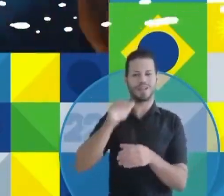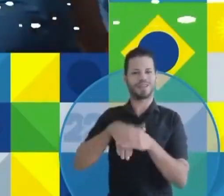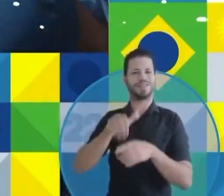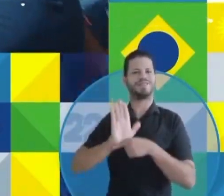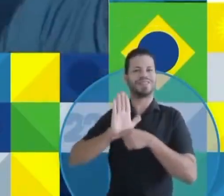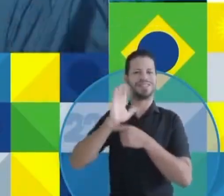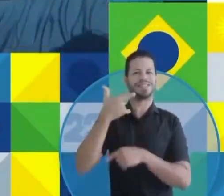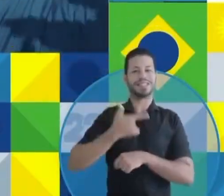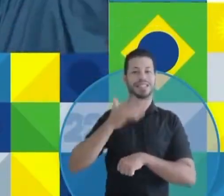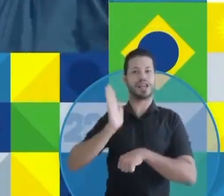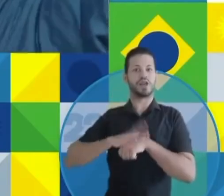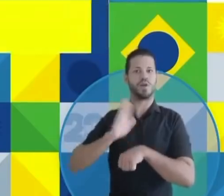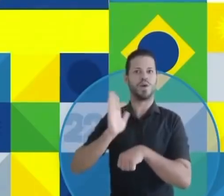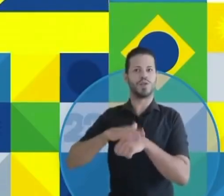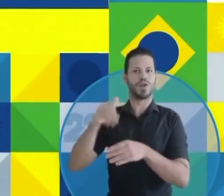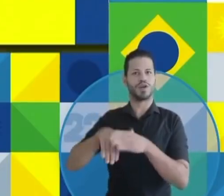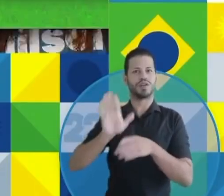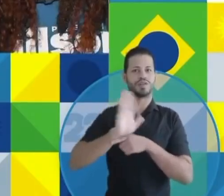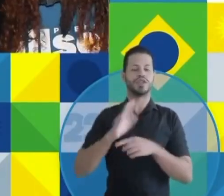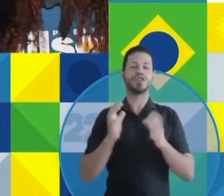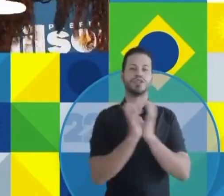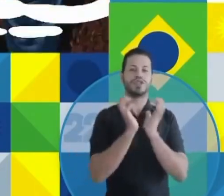Segundo! Segundo!